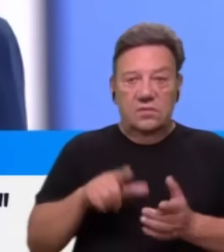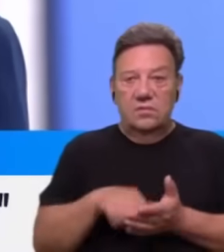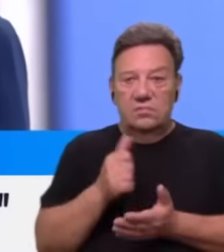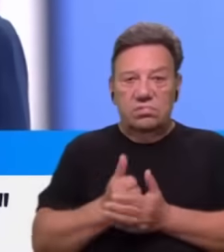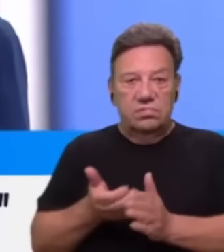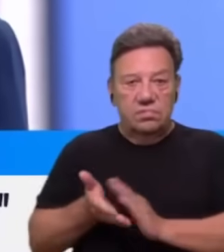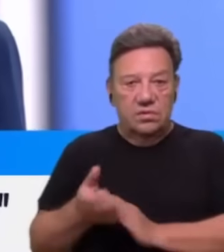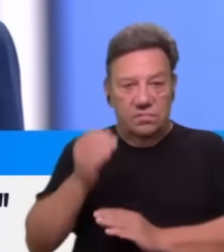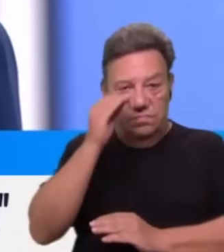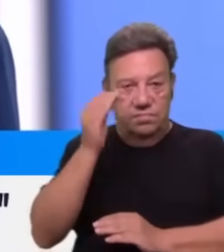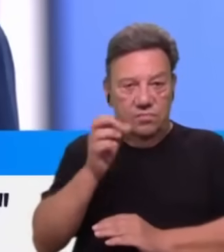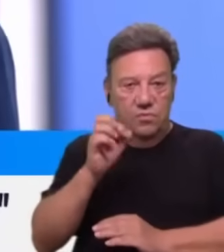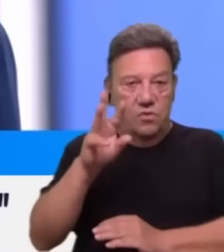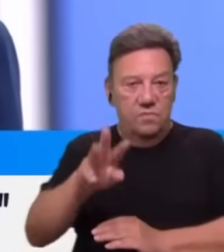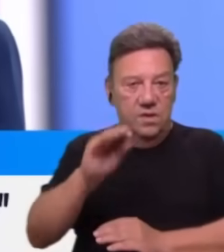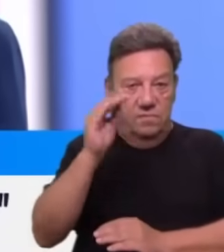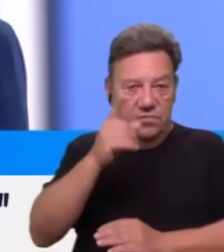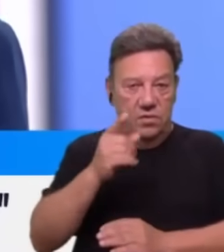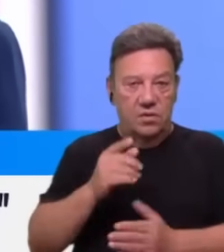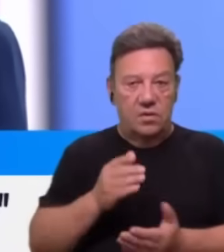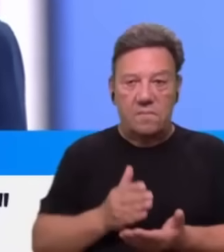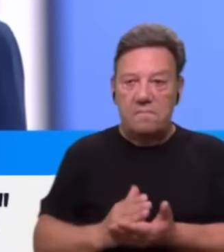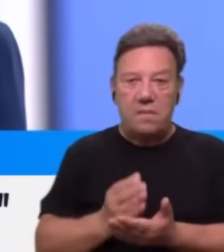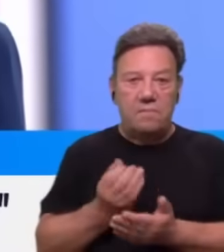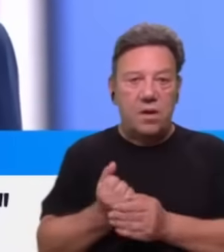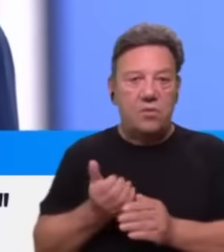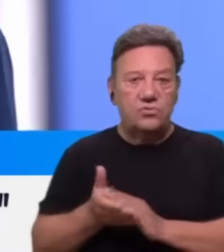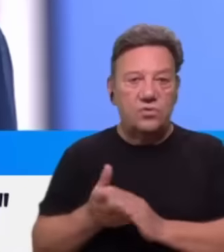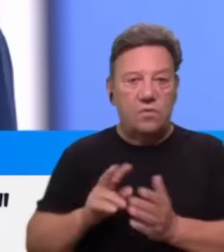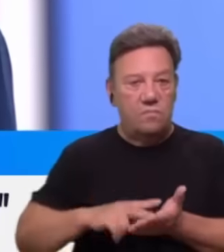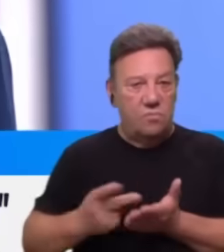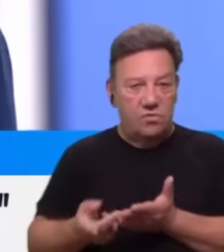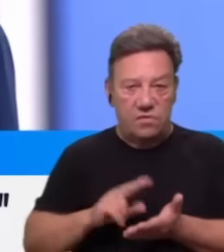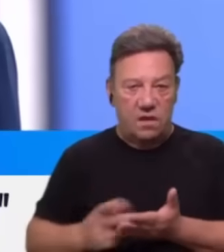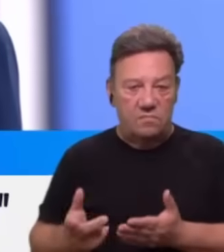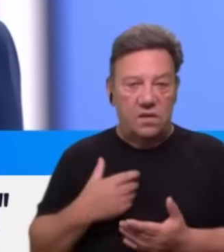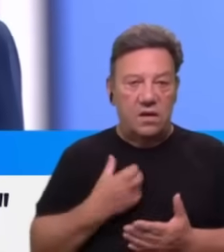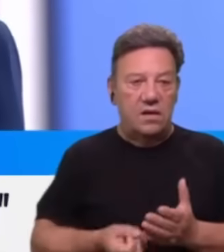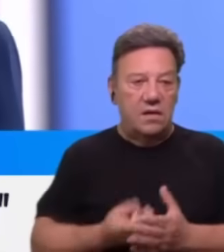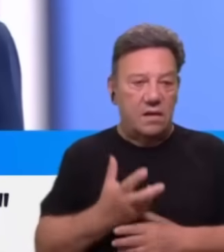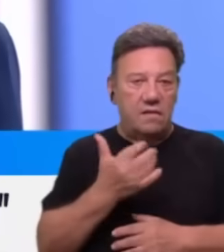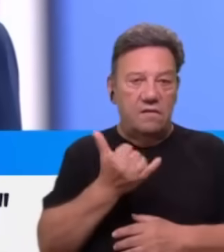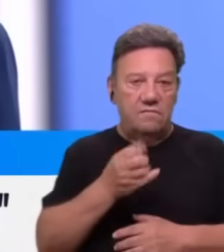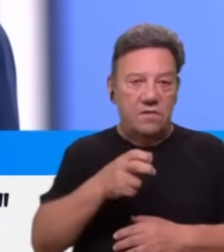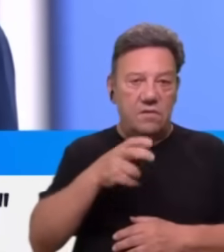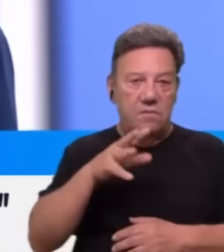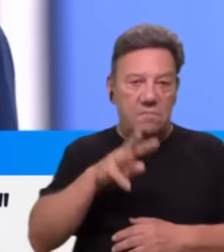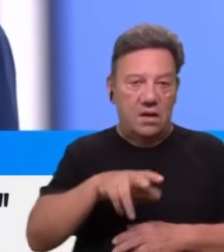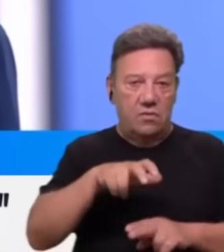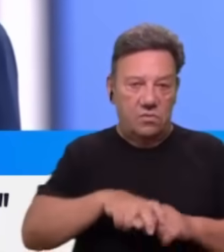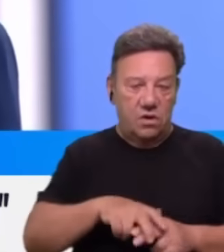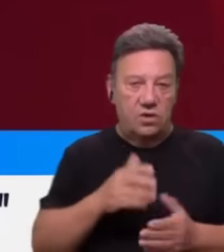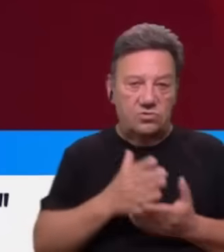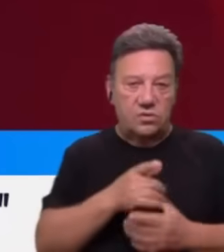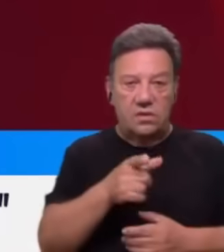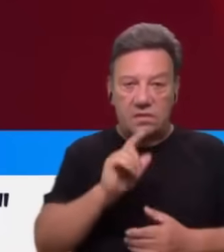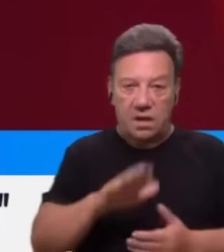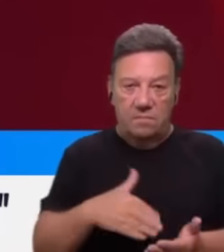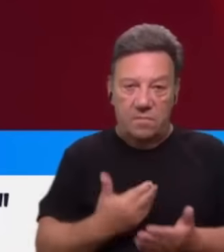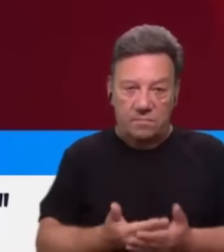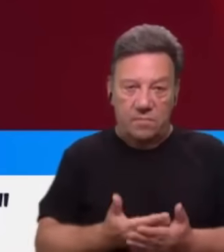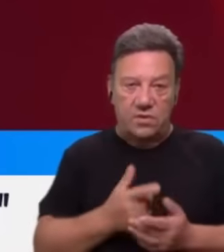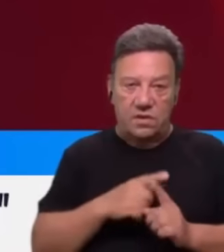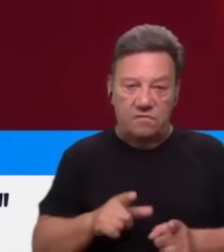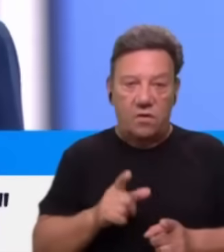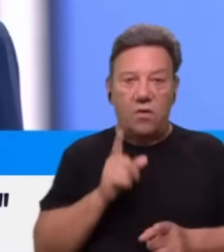8.000 professores Mudamos o mapa das colocações estamos a criar 20.000 lugares de quadra tem proposta diferente Ou